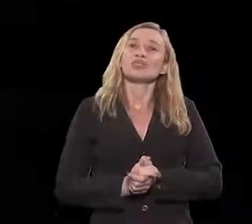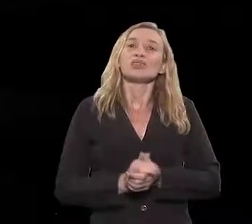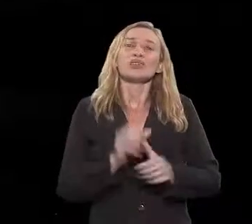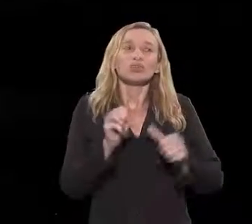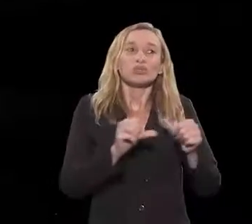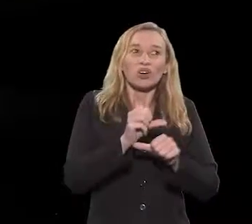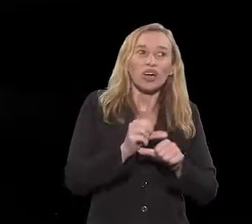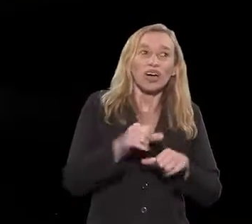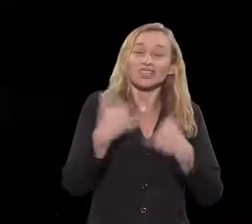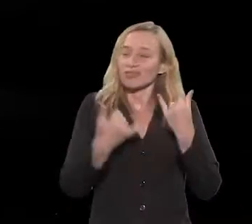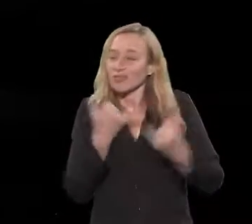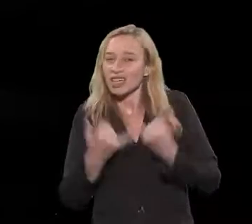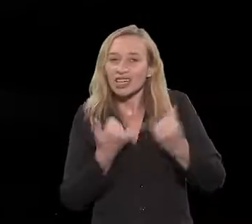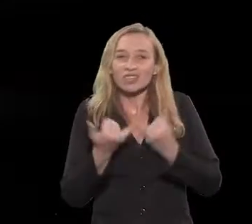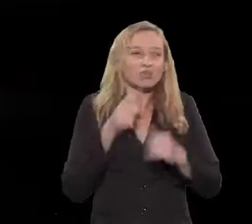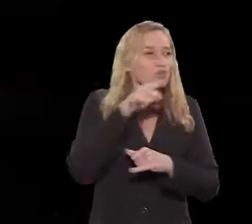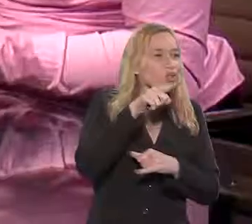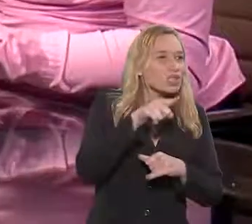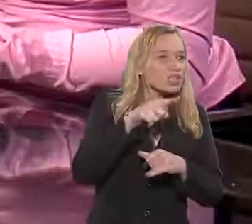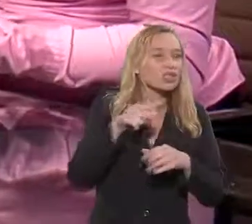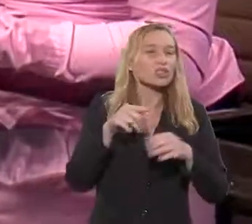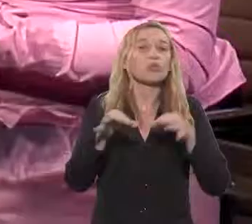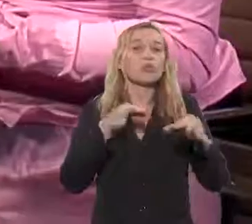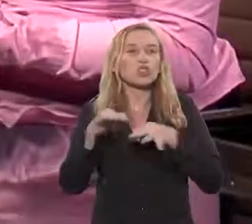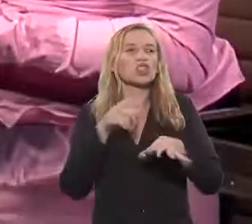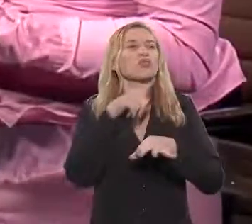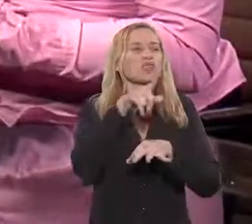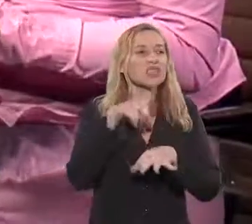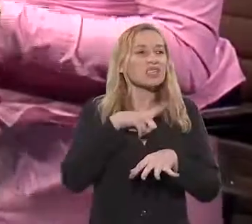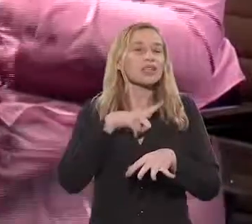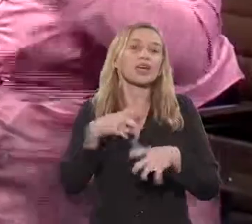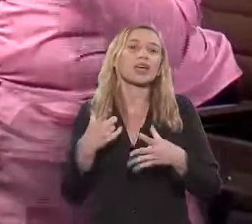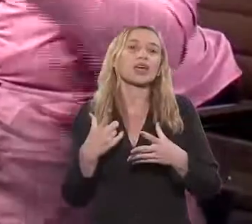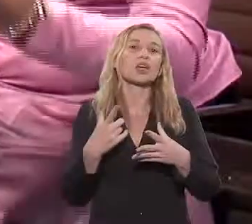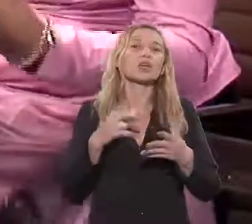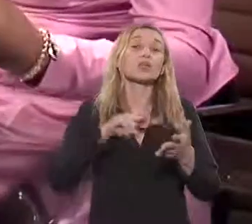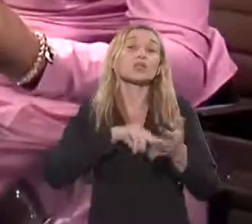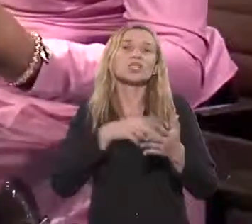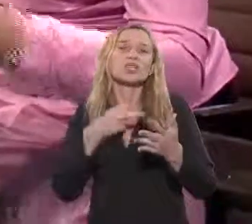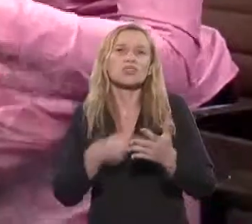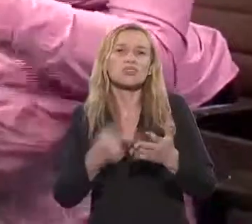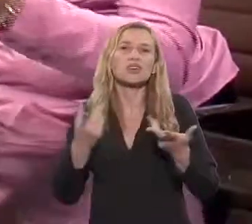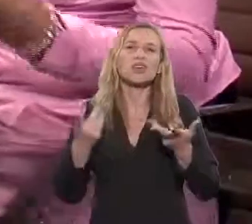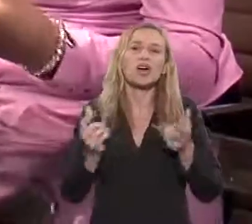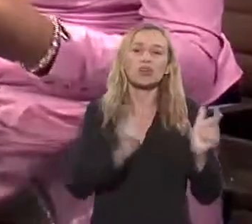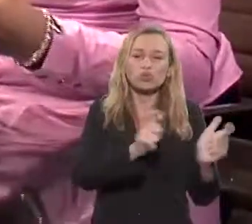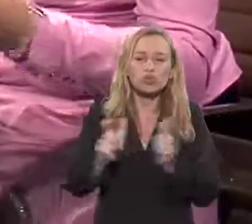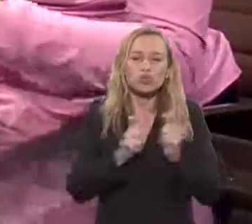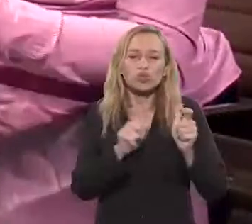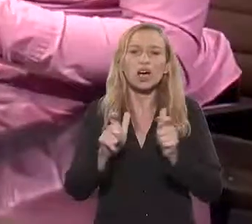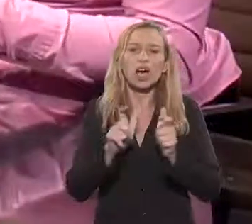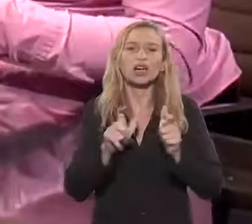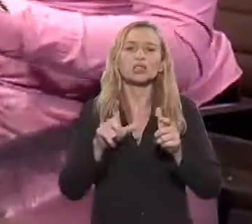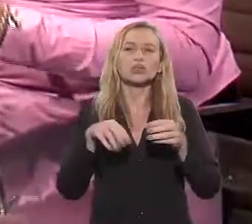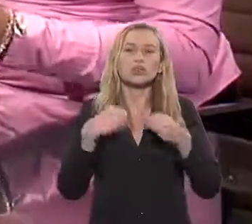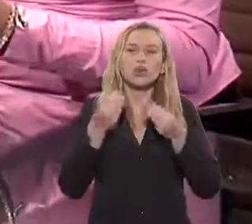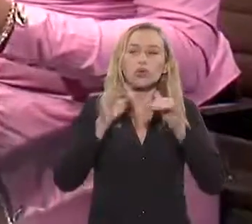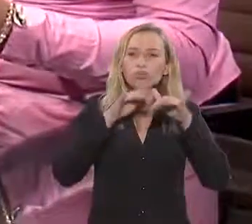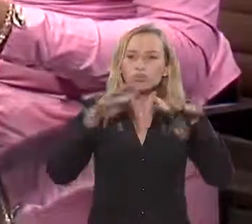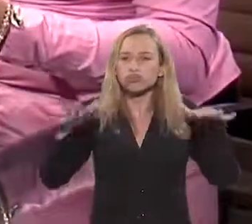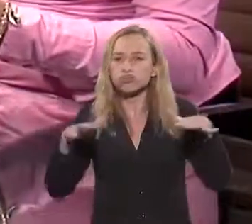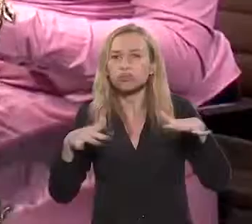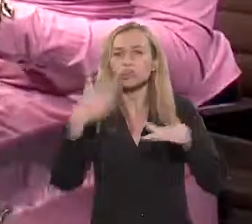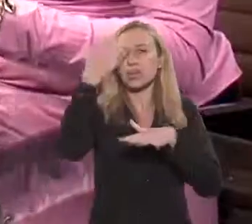Prosa, um trocadilho, brincando Sim. aí com você sobre o projeto que você tem de ressignificar, né, os lugares como